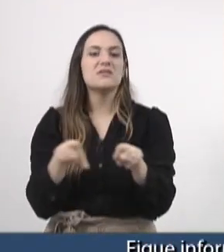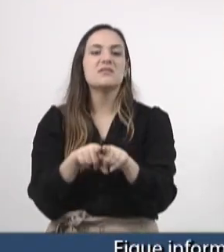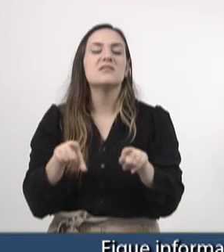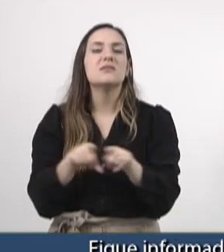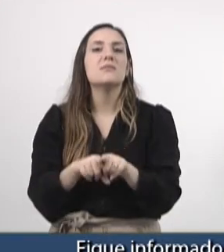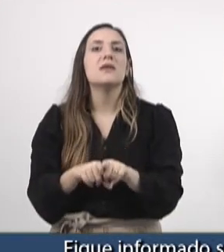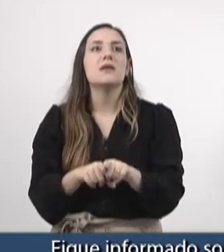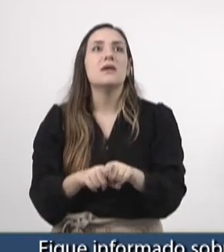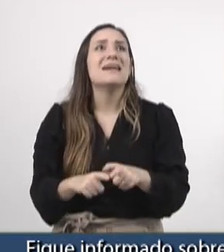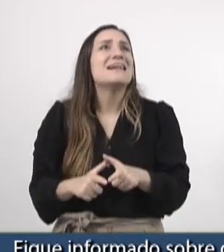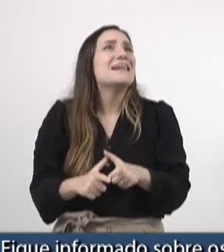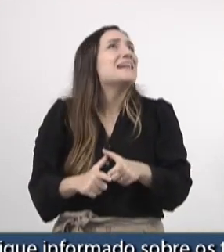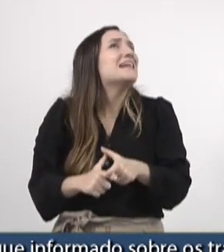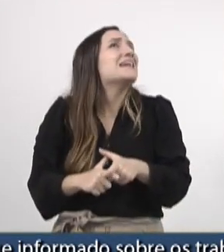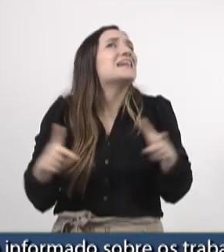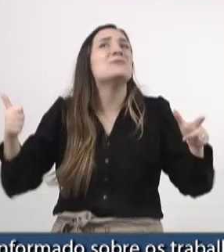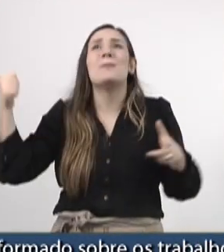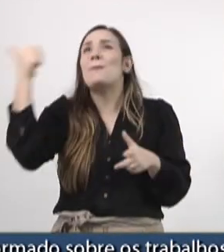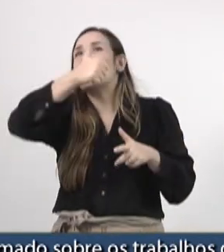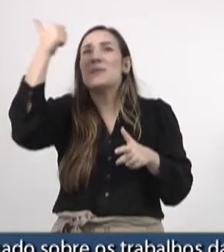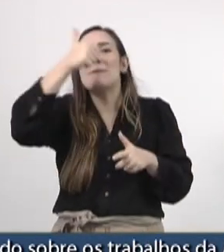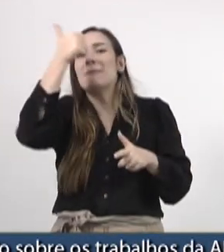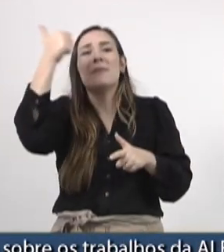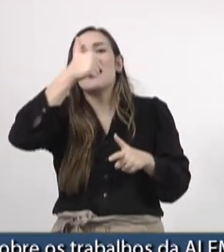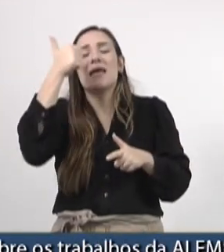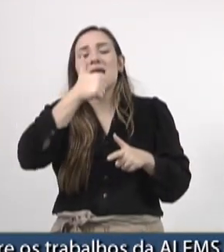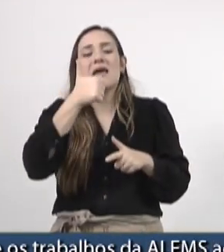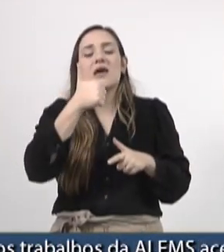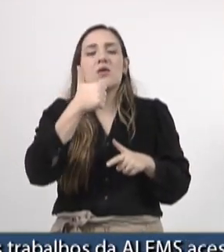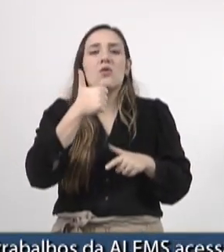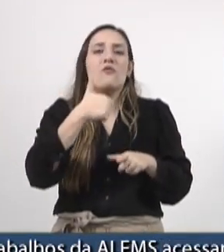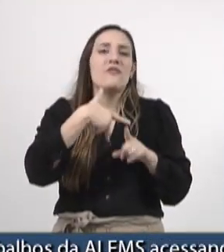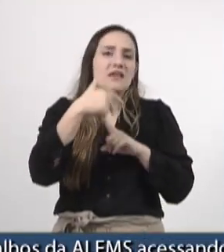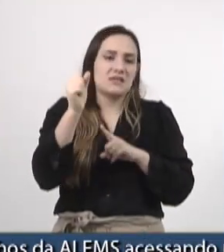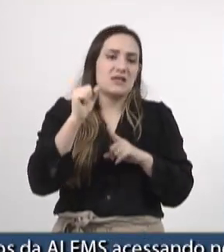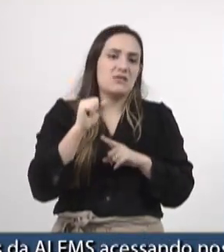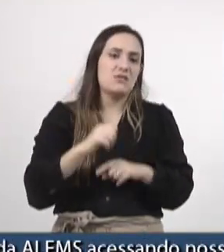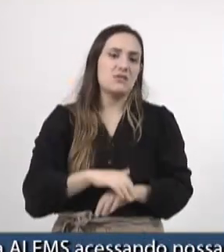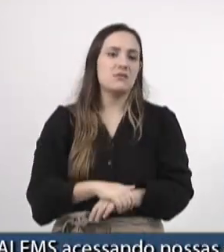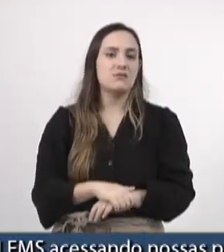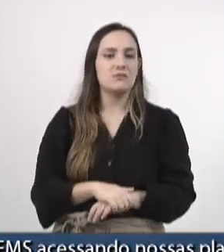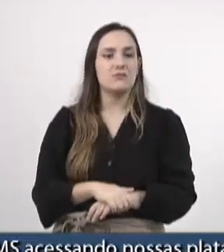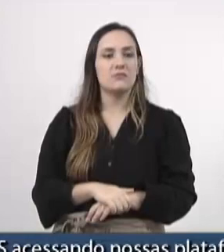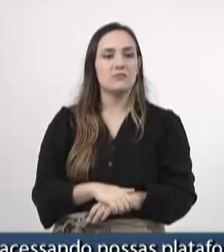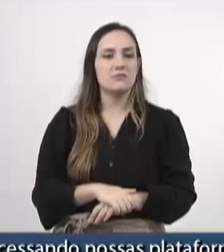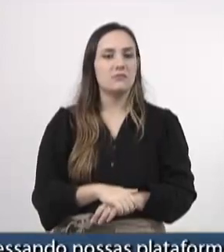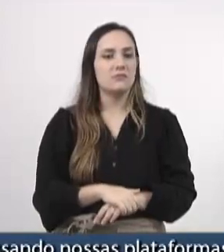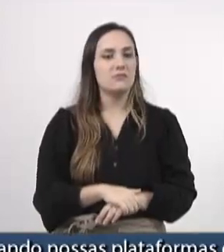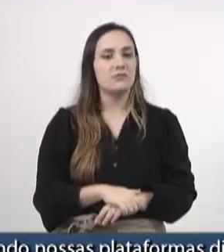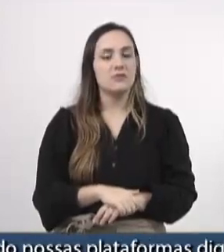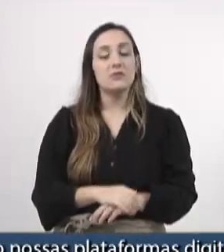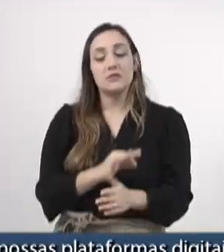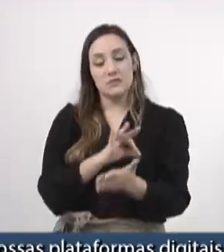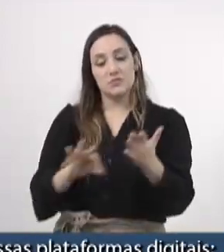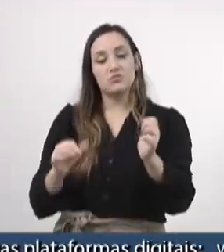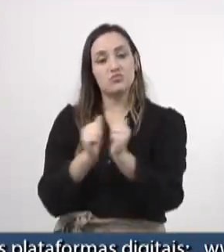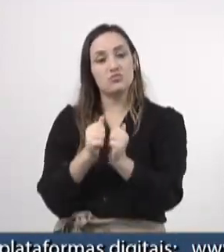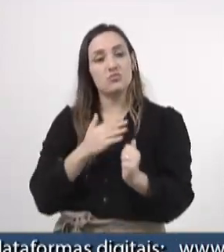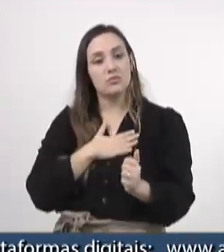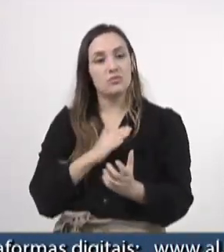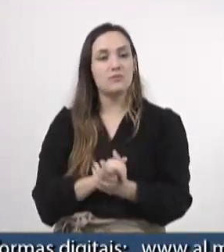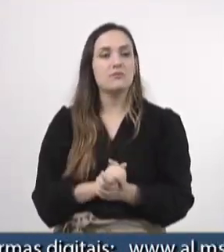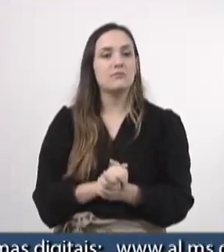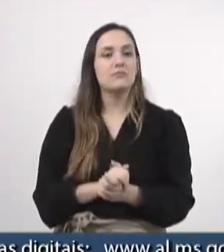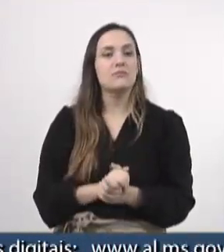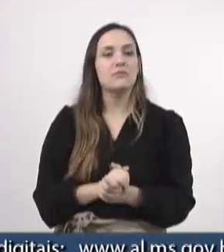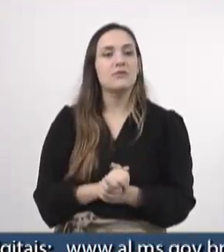Campeã da 88ª Exposebud 2023. Senhor presidente, assinam comigo essa moção,